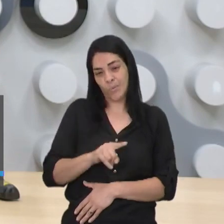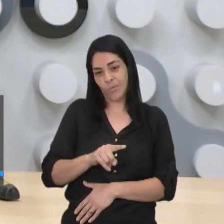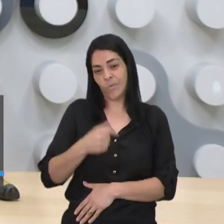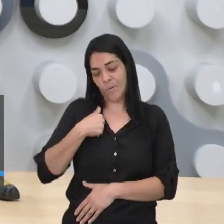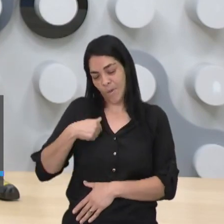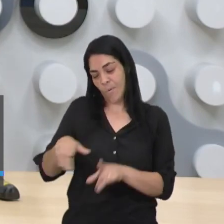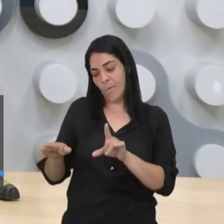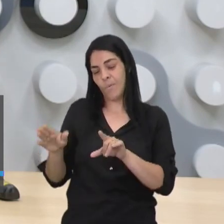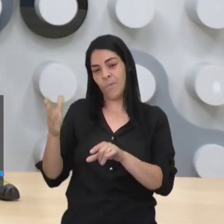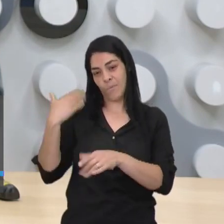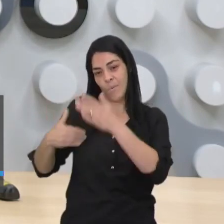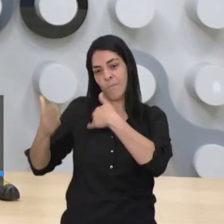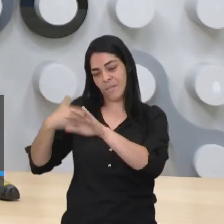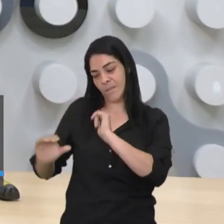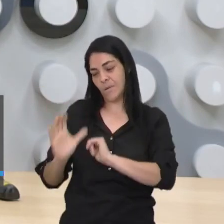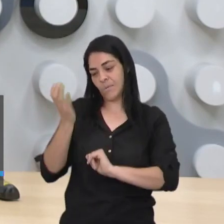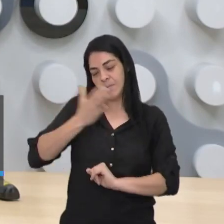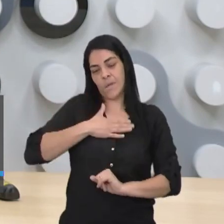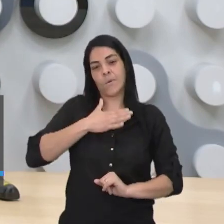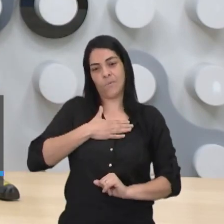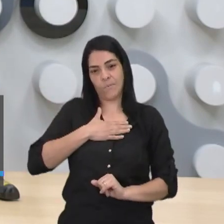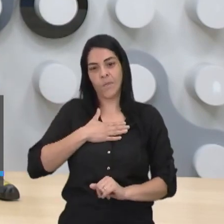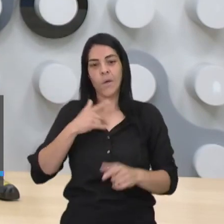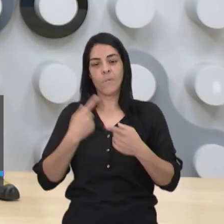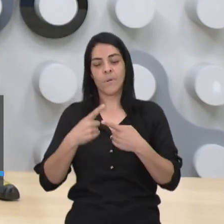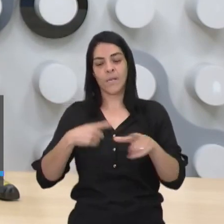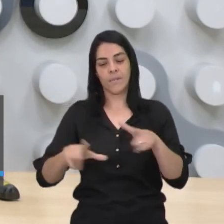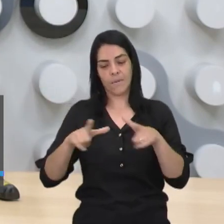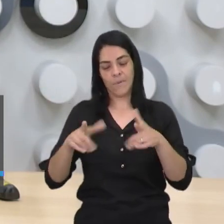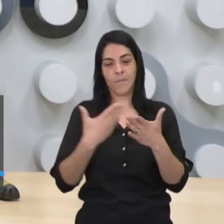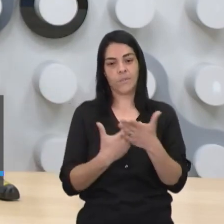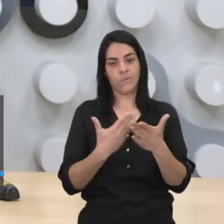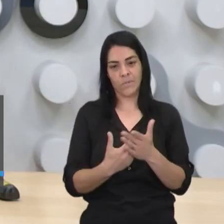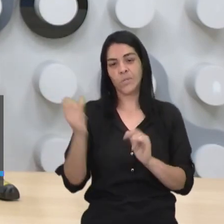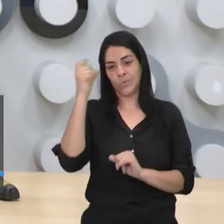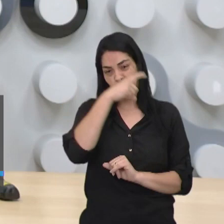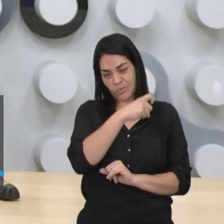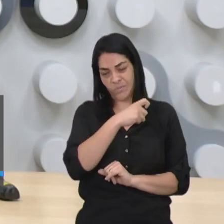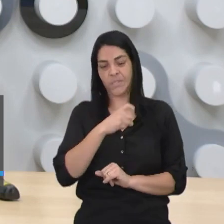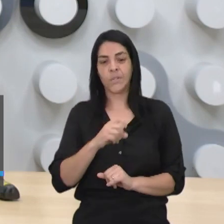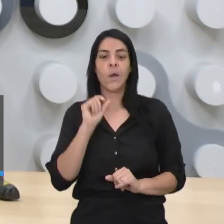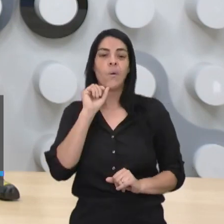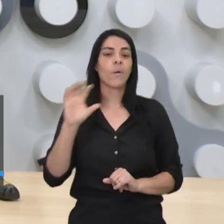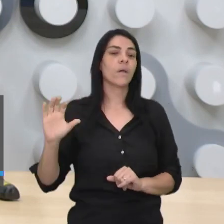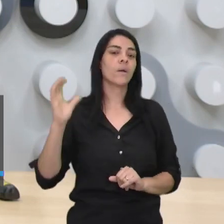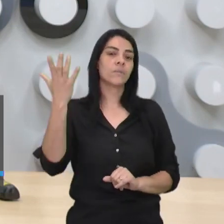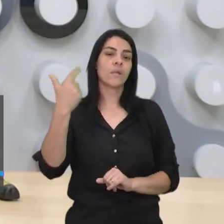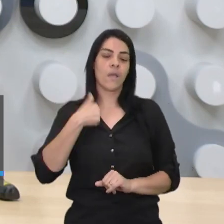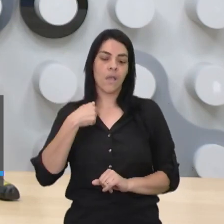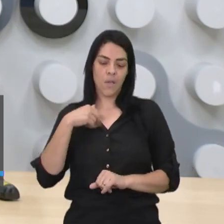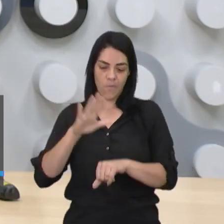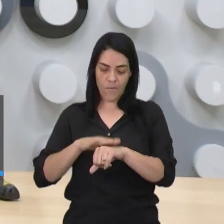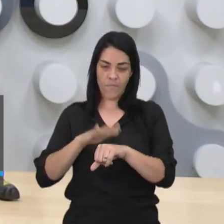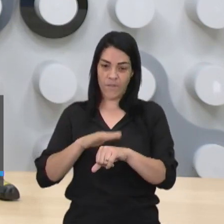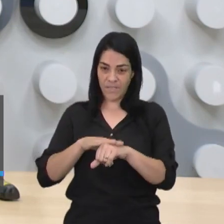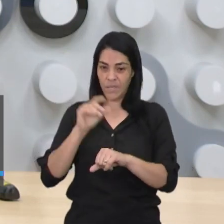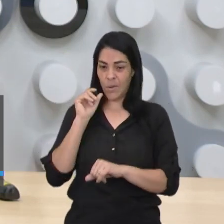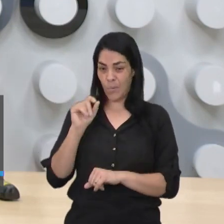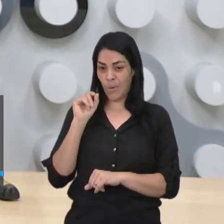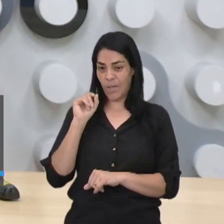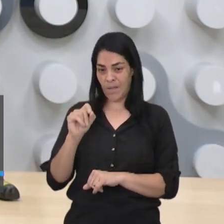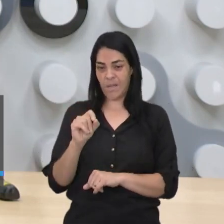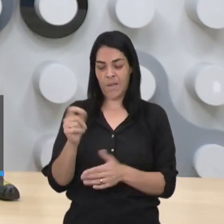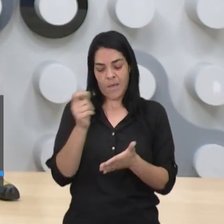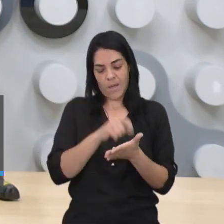não tinha tempo, né? Trabalhando e estudando, às vezes fica difícil. Então, o que acontecia? Eu fazia justamente isso. Eu fazia